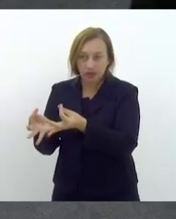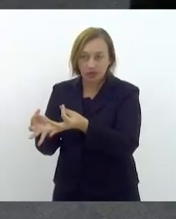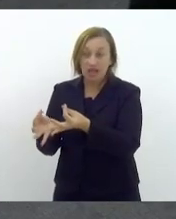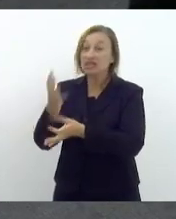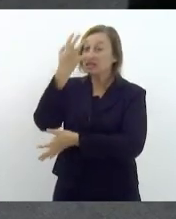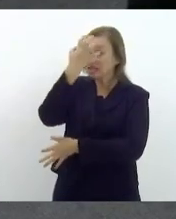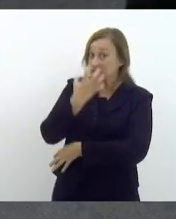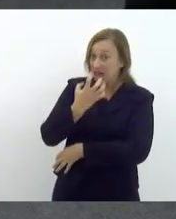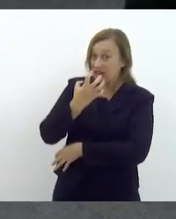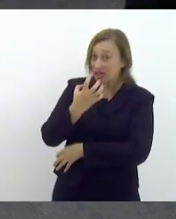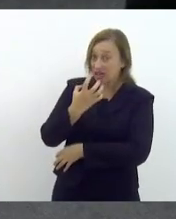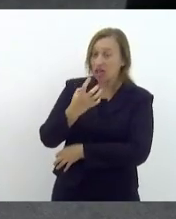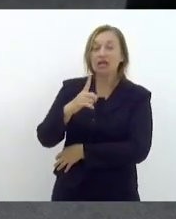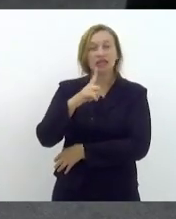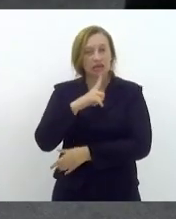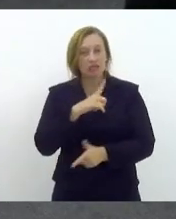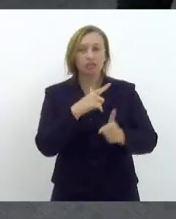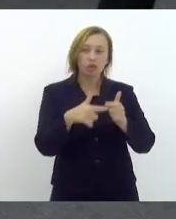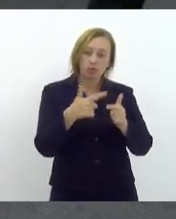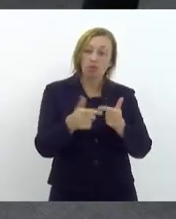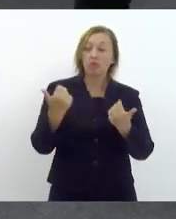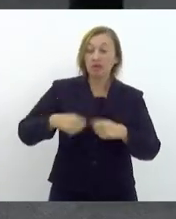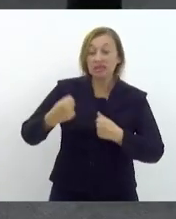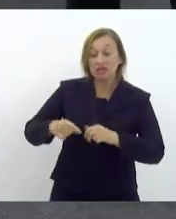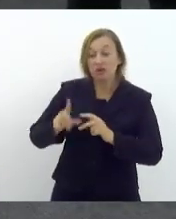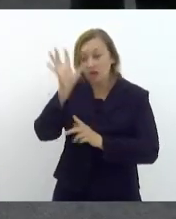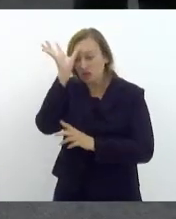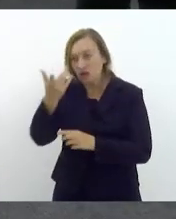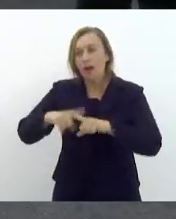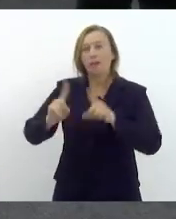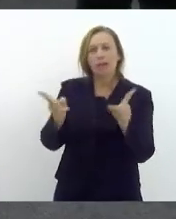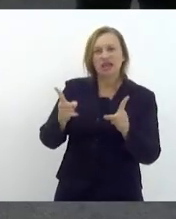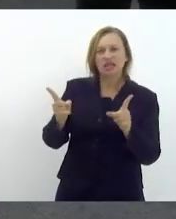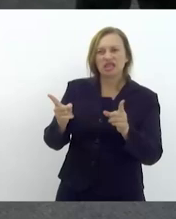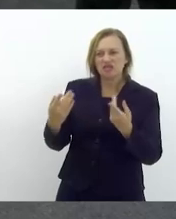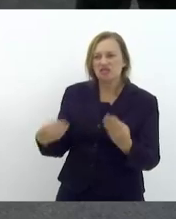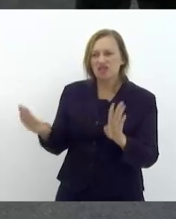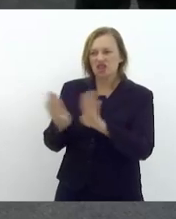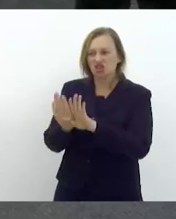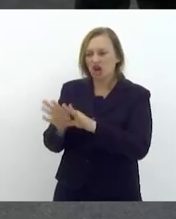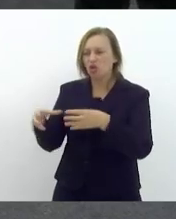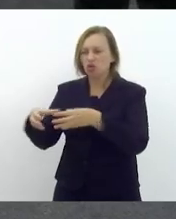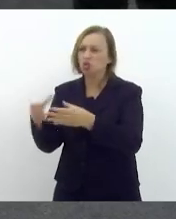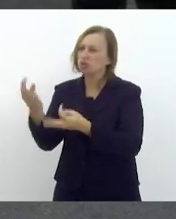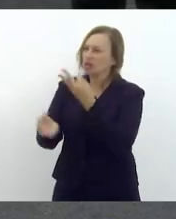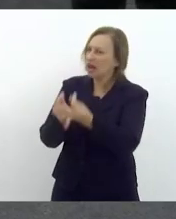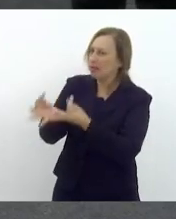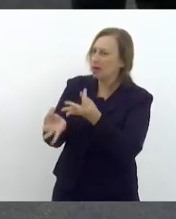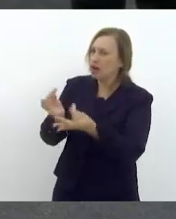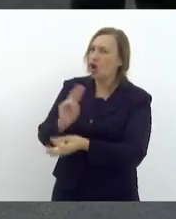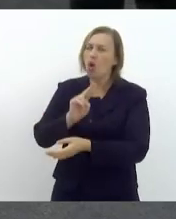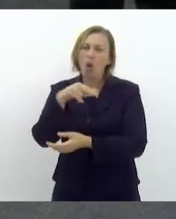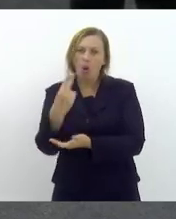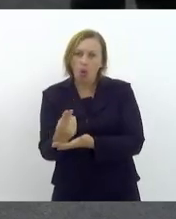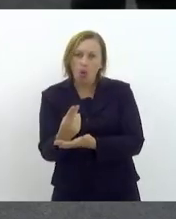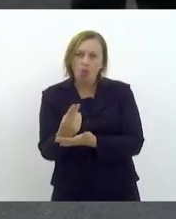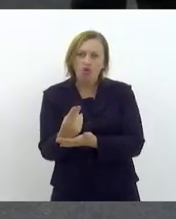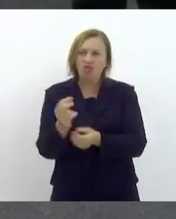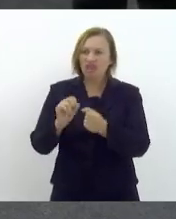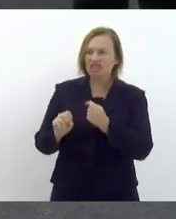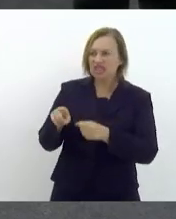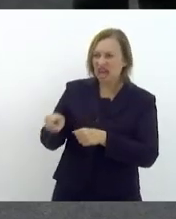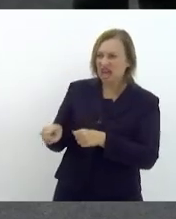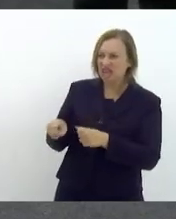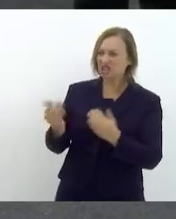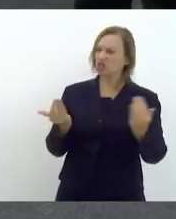sérias Se temos problemas temos que tratar os problemas mas fechar as comunidades terapêuticas ou fazer com que elas